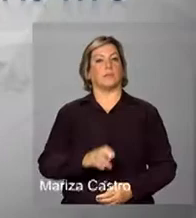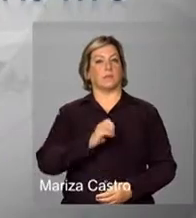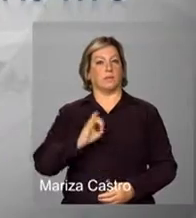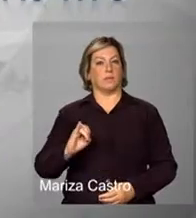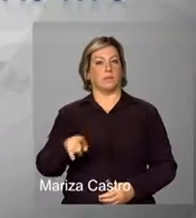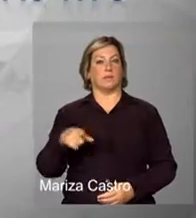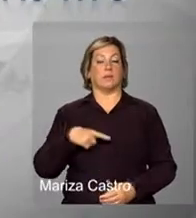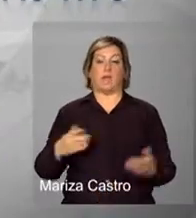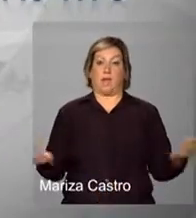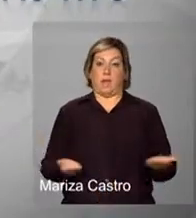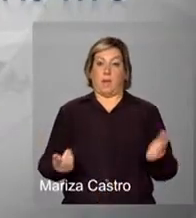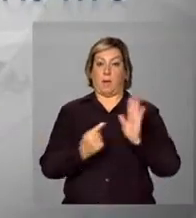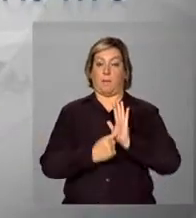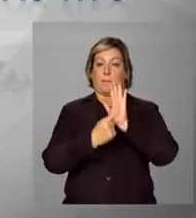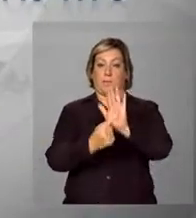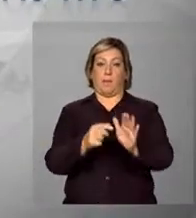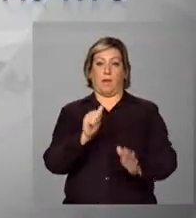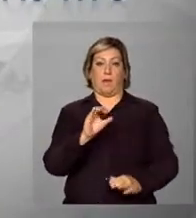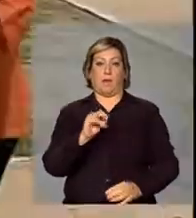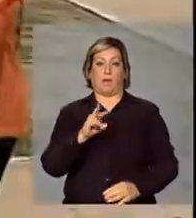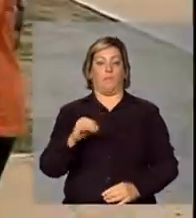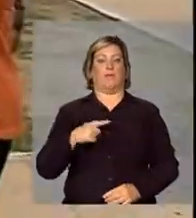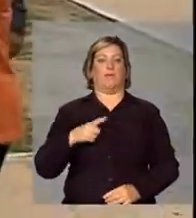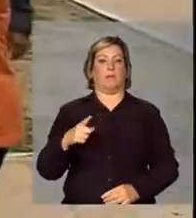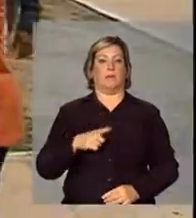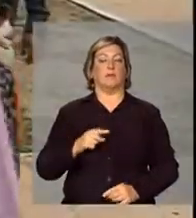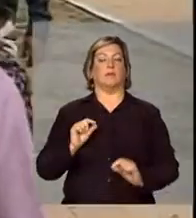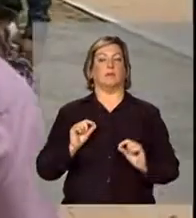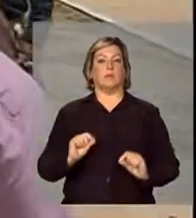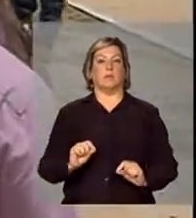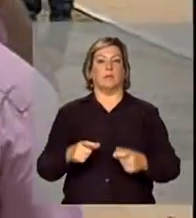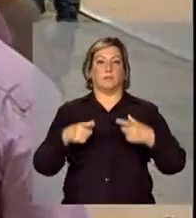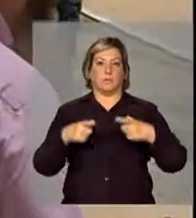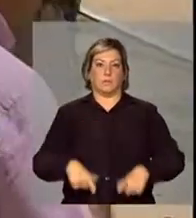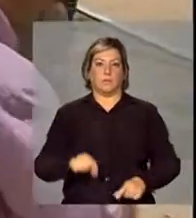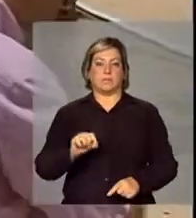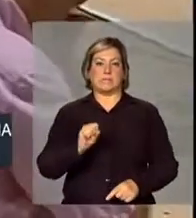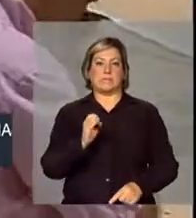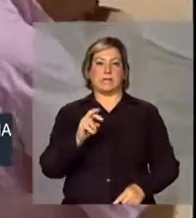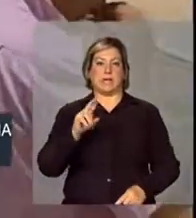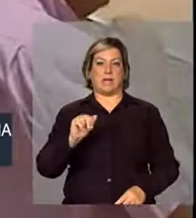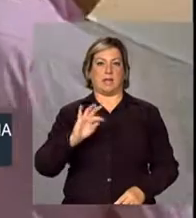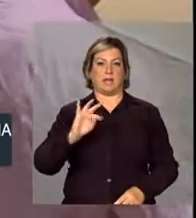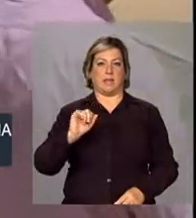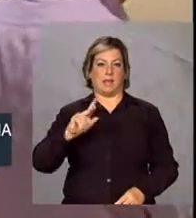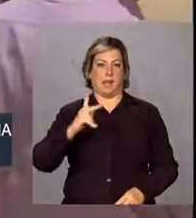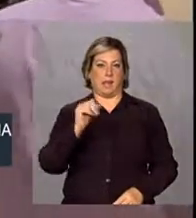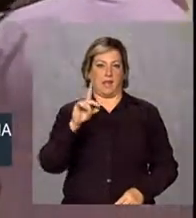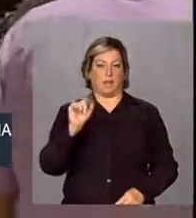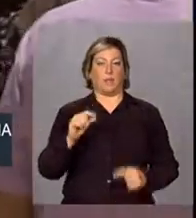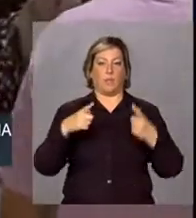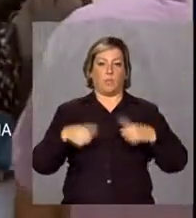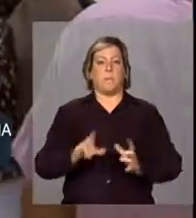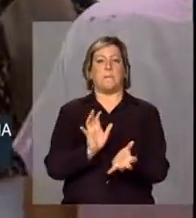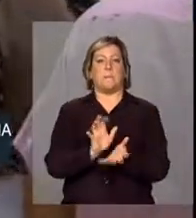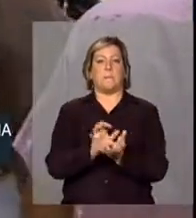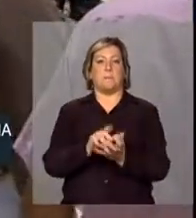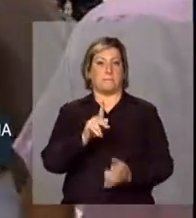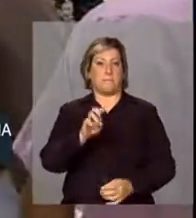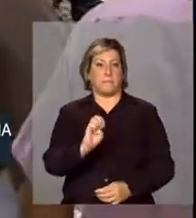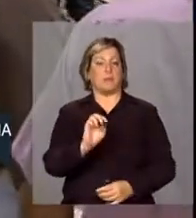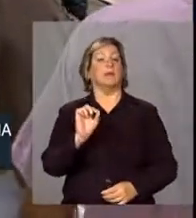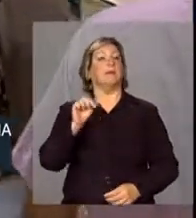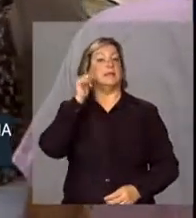Olá interrompemos a programação para transmitir ao vivo de Serra Talhada Pernambuco a visita da